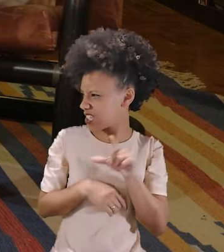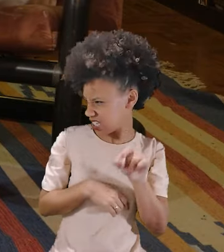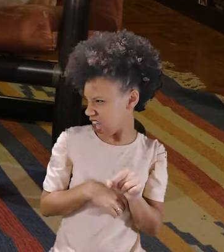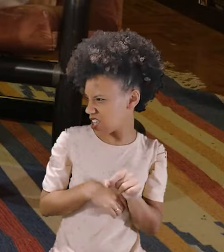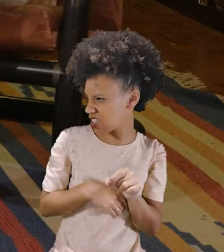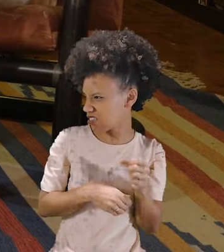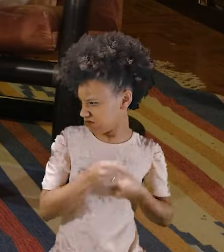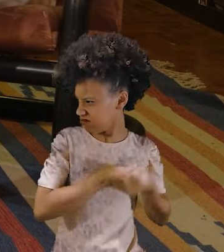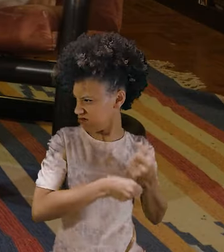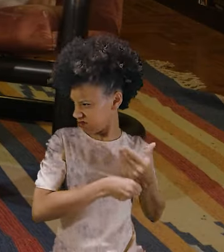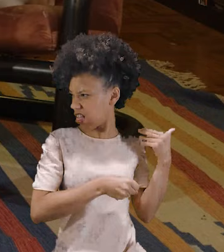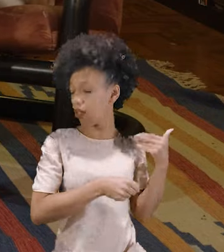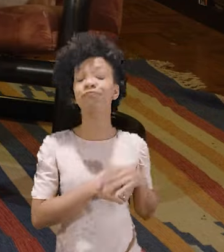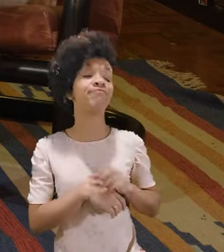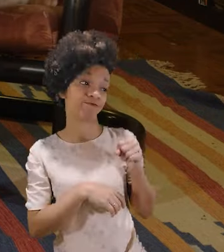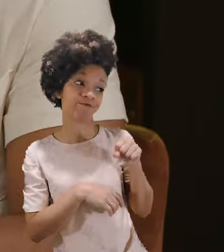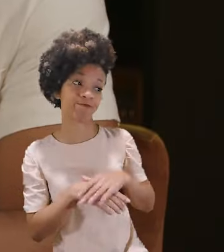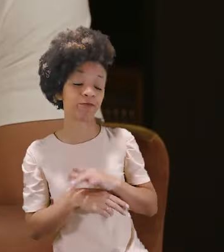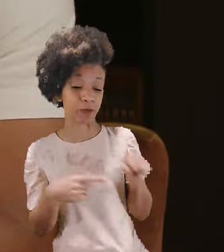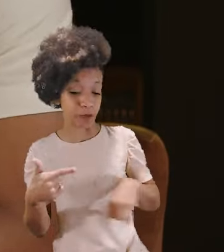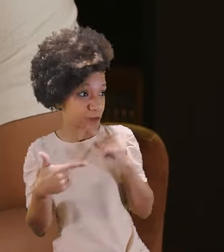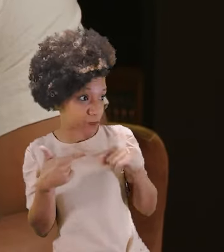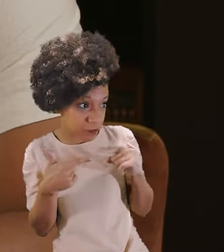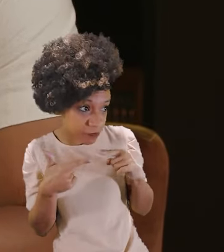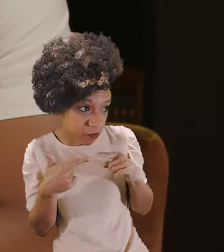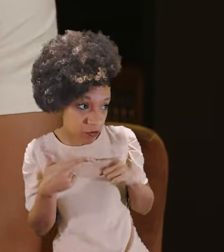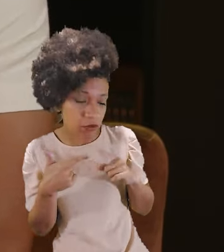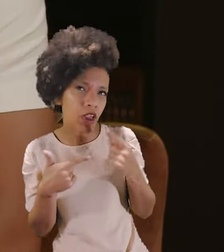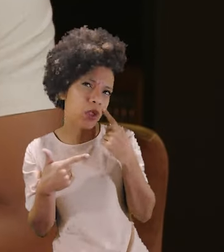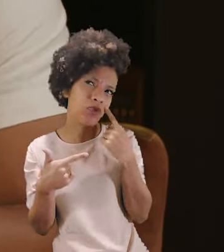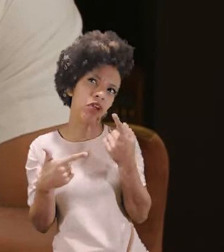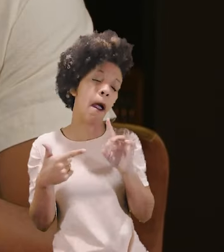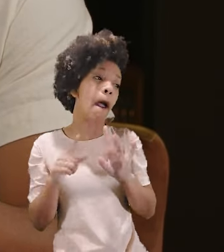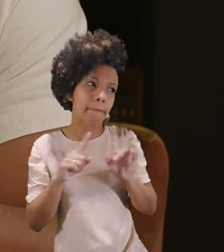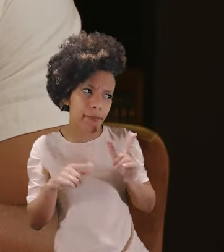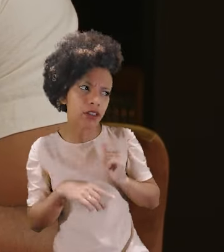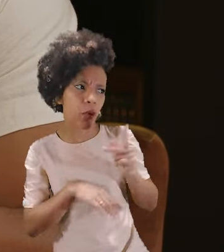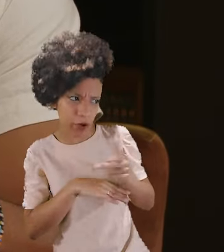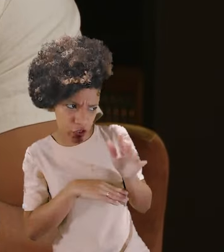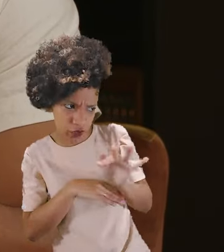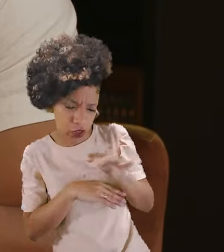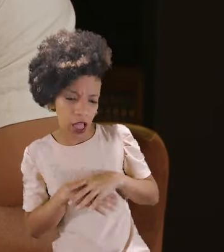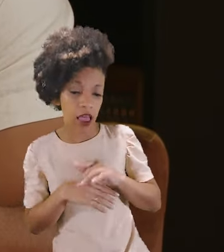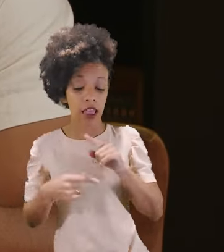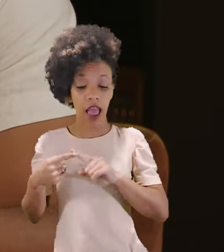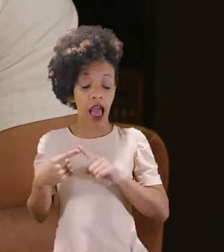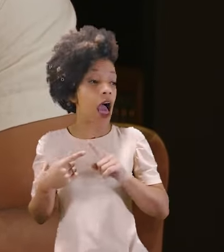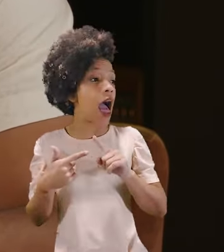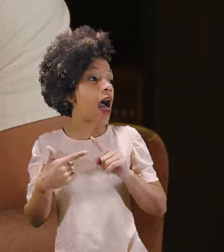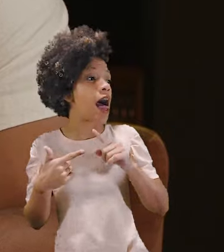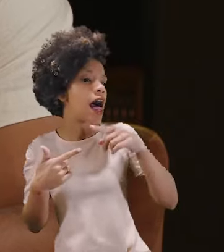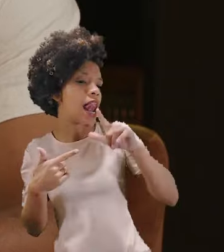1910 Pois é então teve esse problema o outro mesma também não verifiquei mais assim tinha um processamento valor que tem o